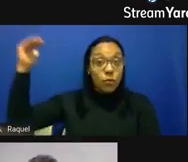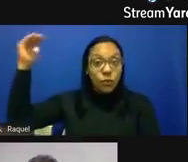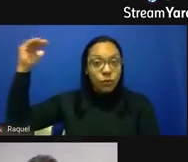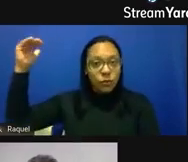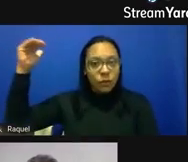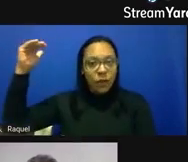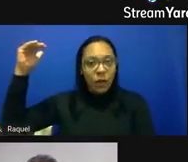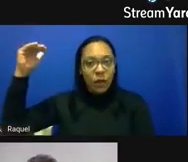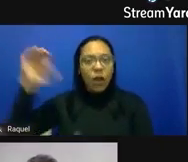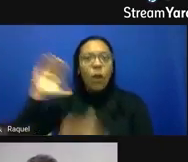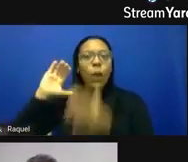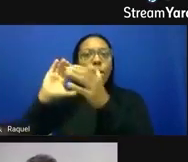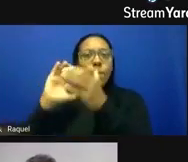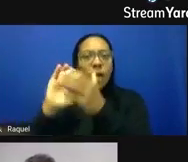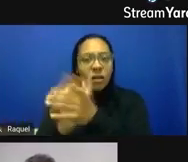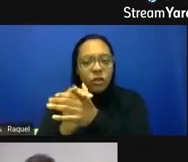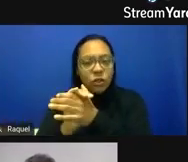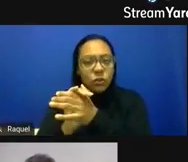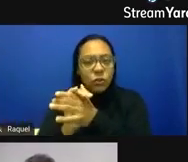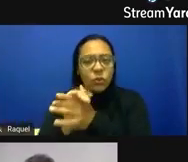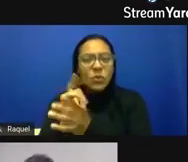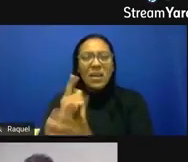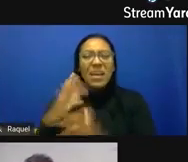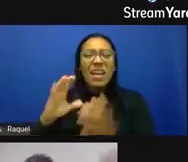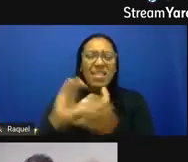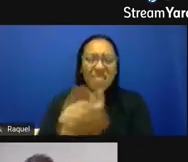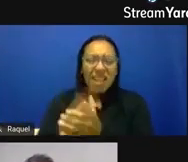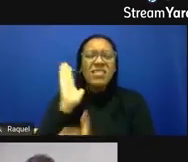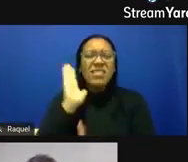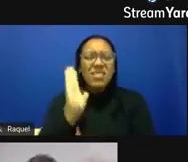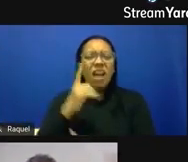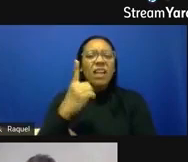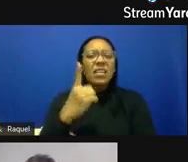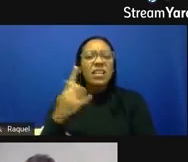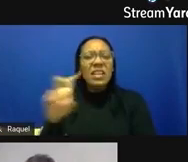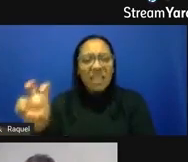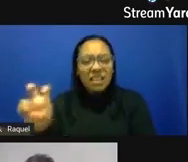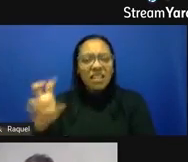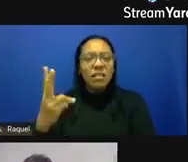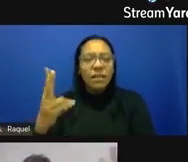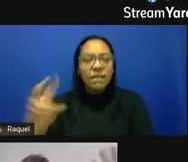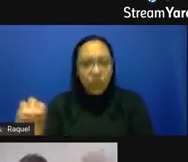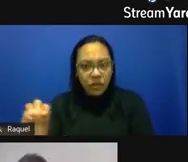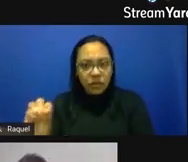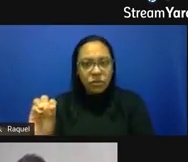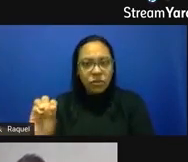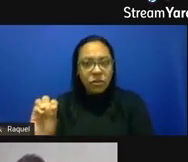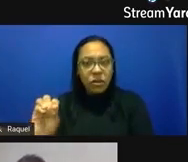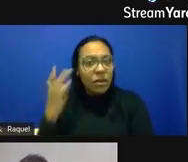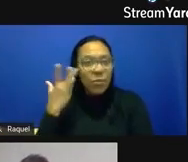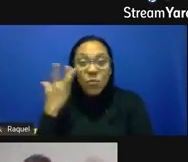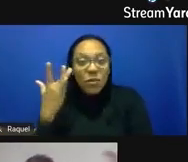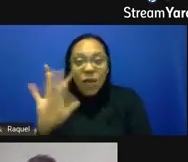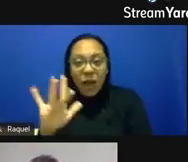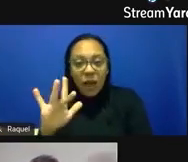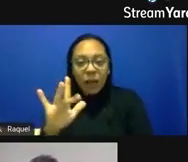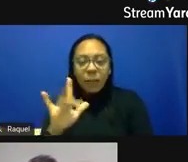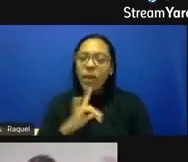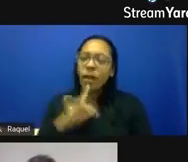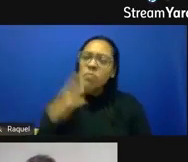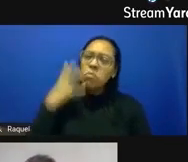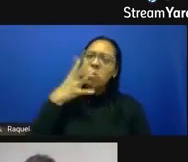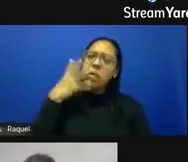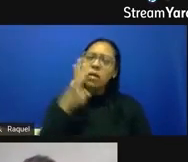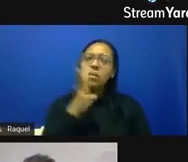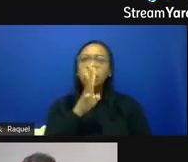quem ela é casada há 15, 20 anos, às vezes sabe do abuso. Aí no final da palestra ela está assistindo, ou porque é uma professora, ou porque